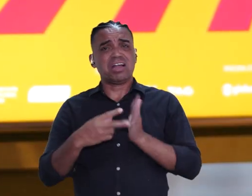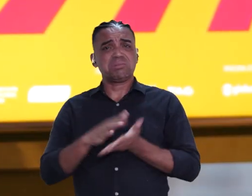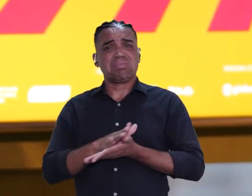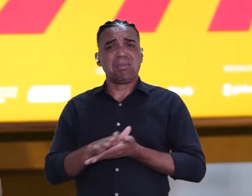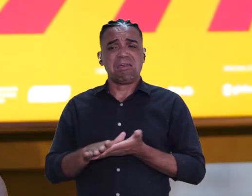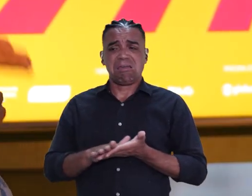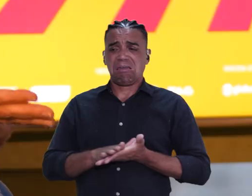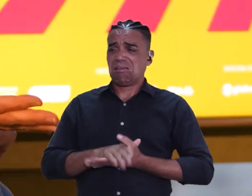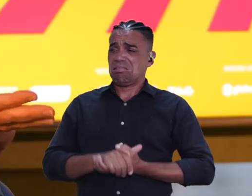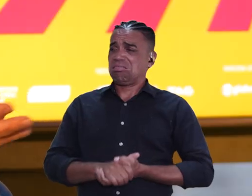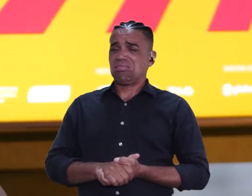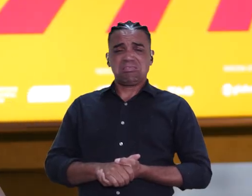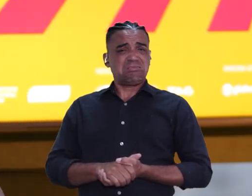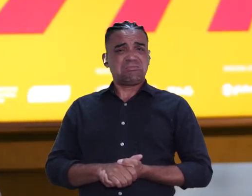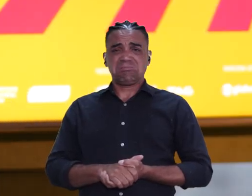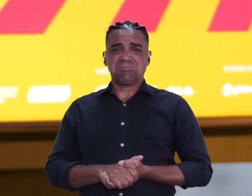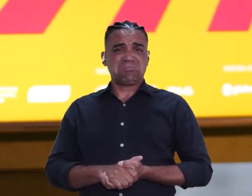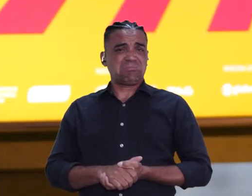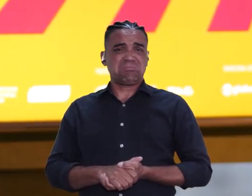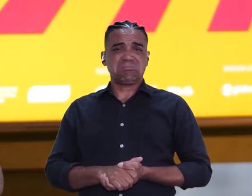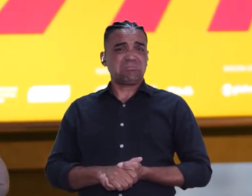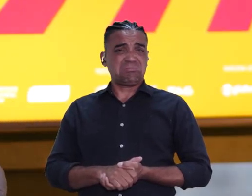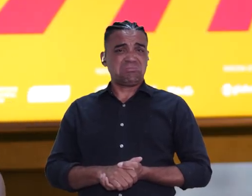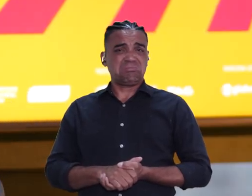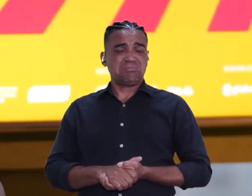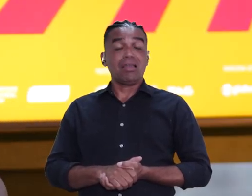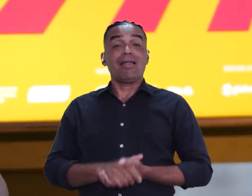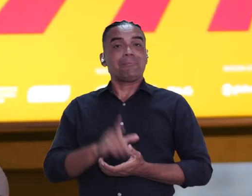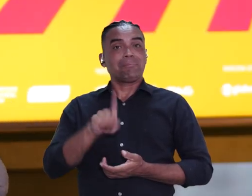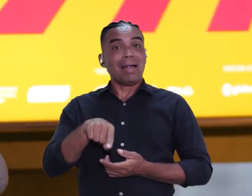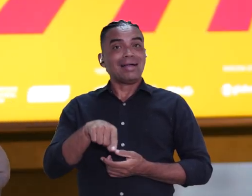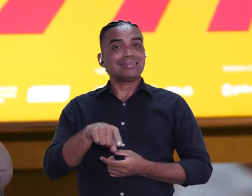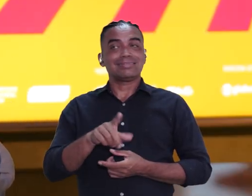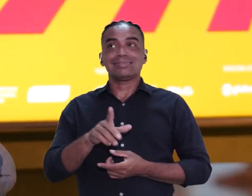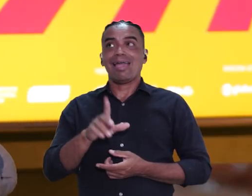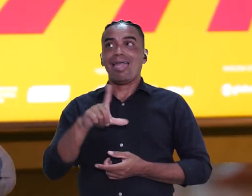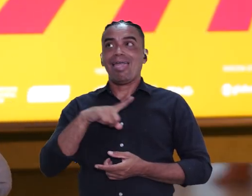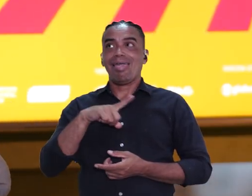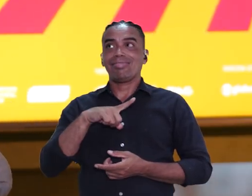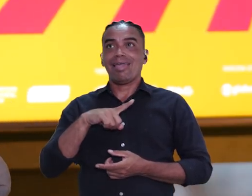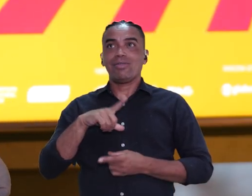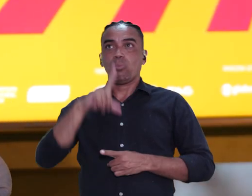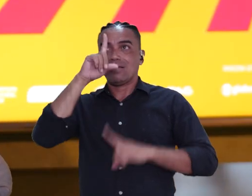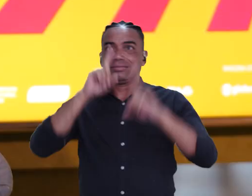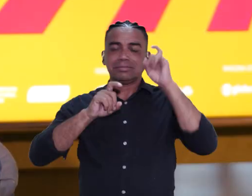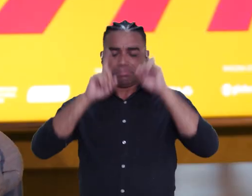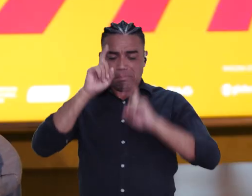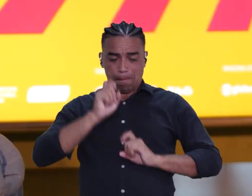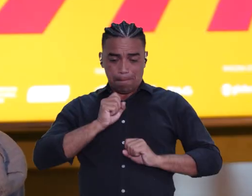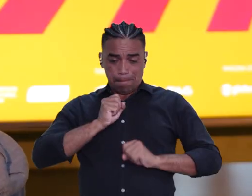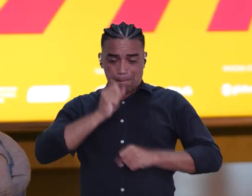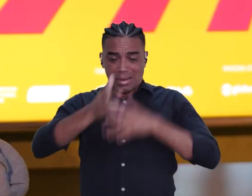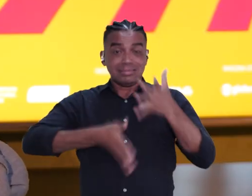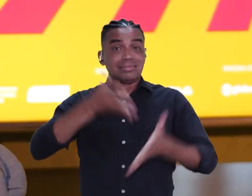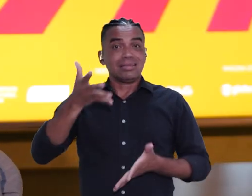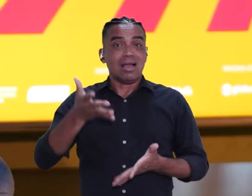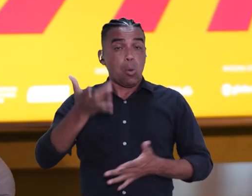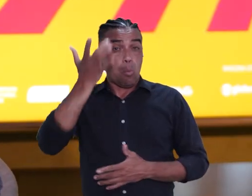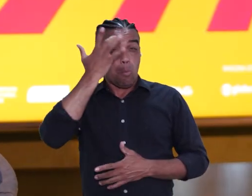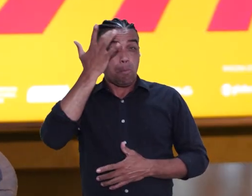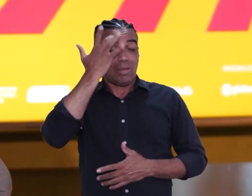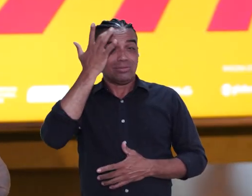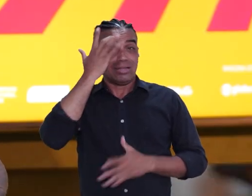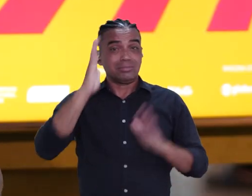sobre coisa nenhuma. Na verdade, é um gesto de maturidade, de certo modo, súbita